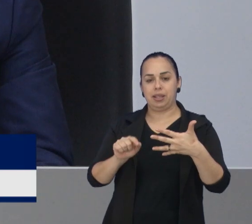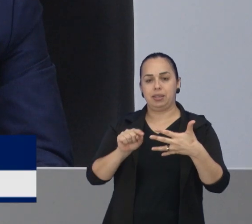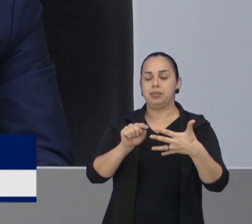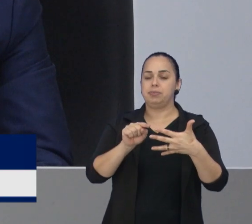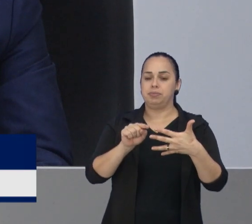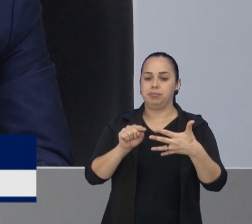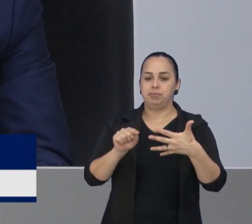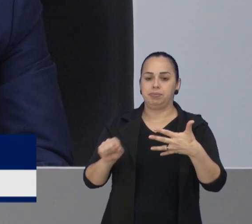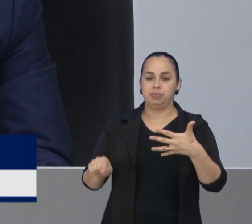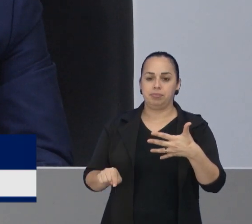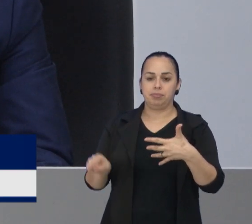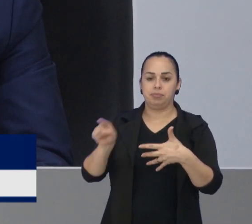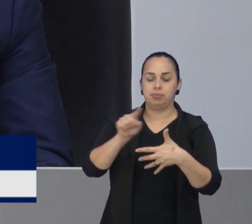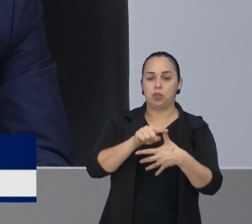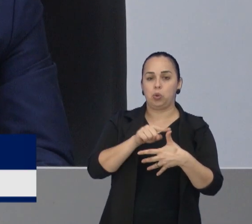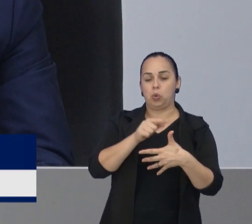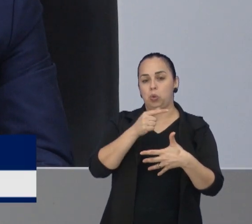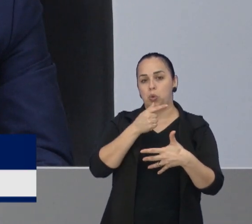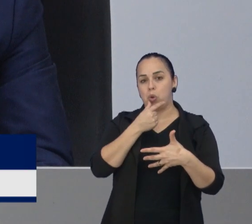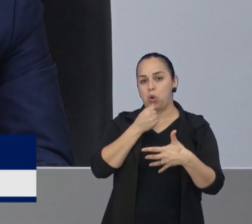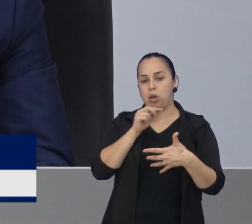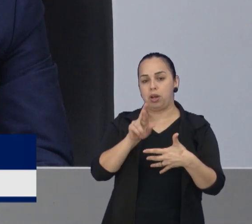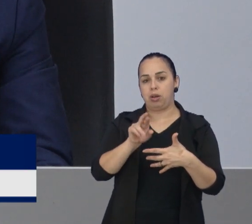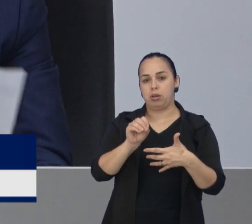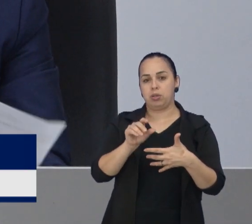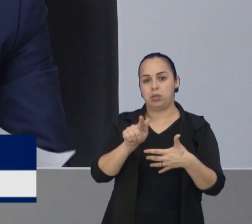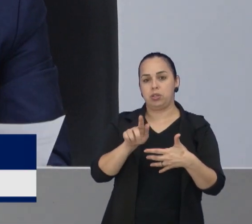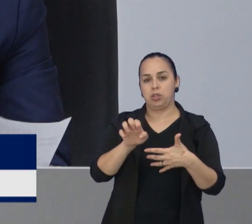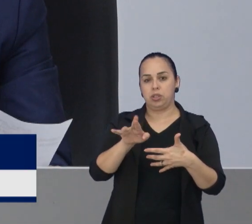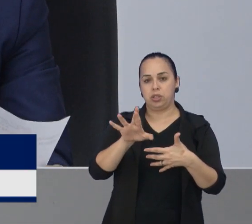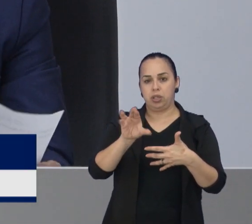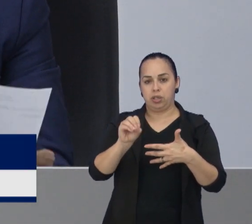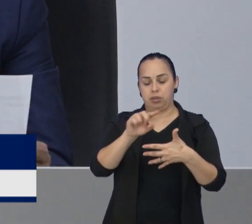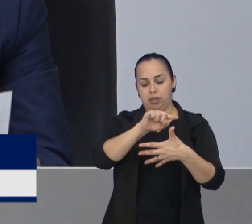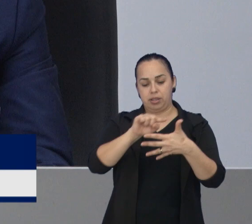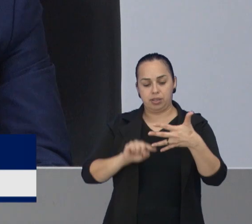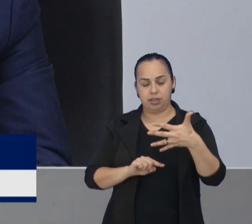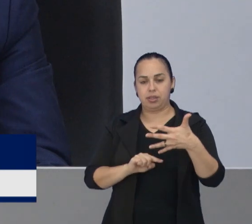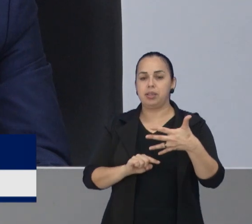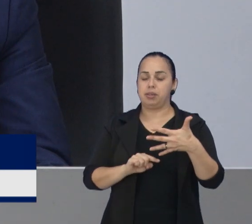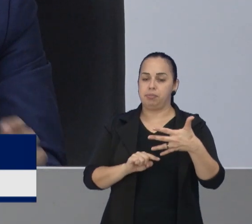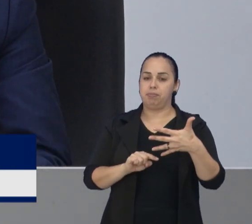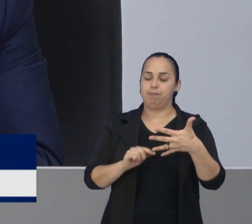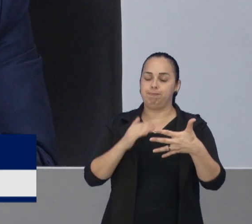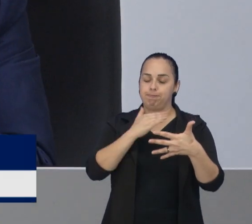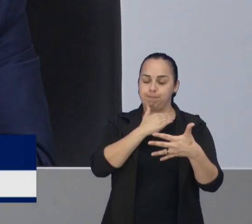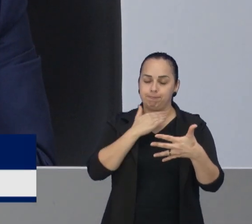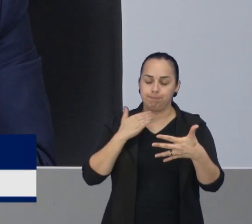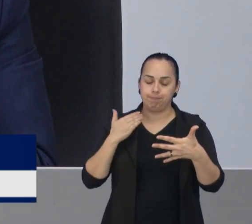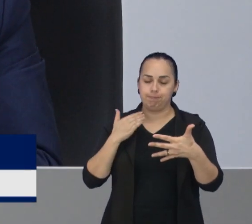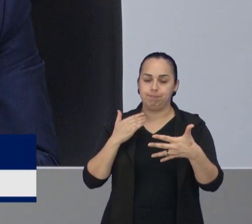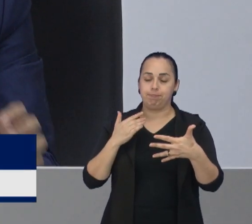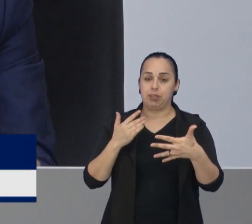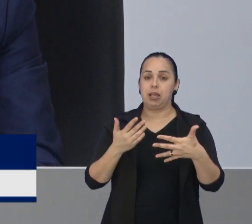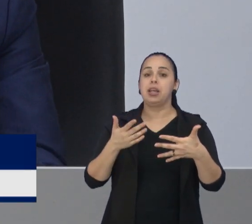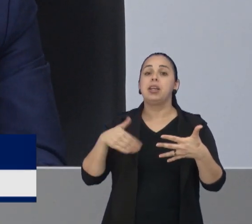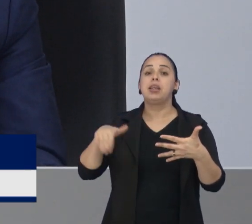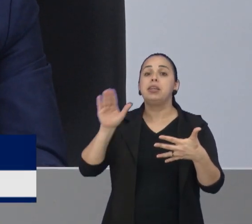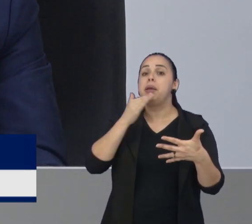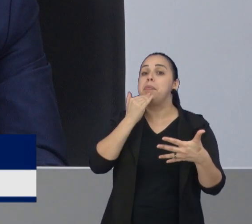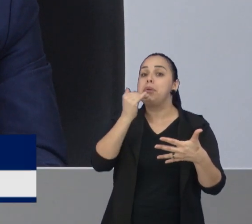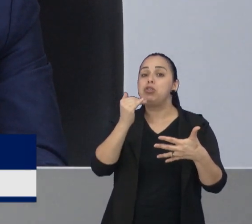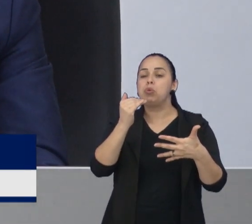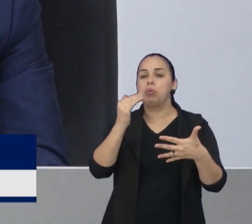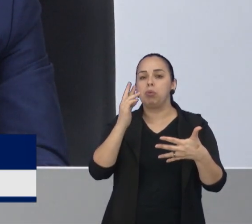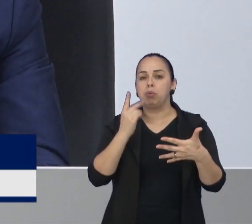Kodato, Rogério Mauro de Siqueira, o Pezão. A pedido dos vereadores e